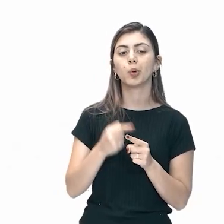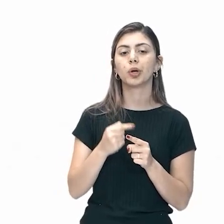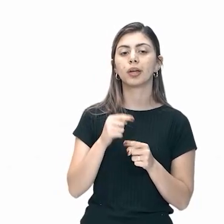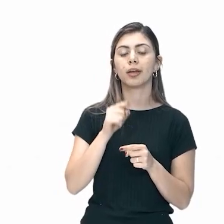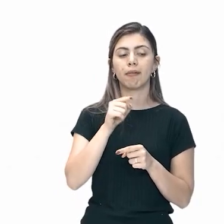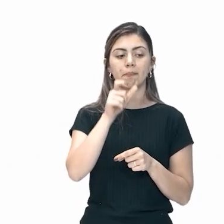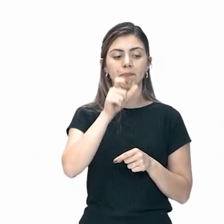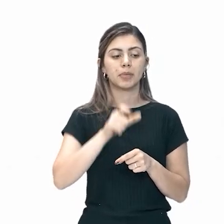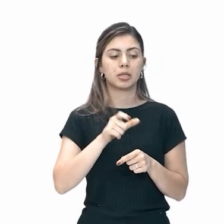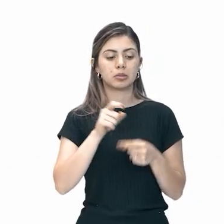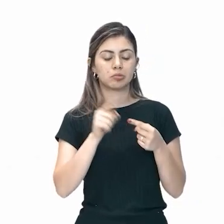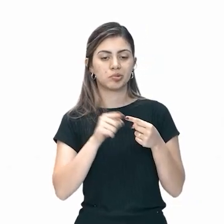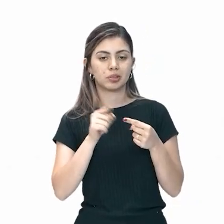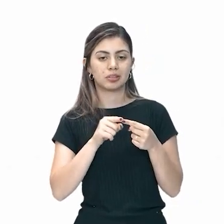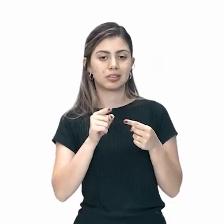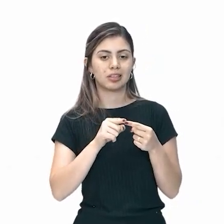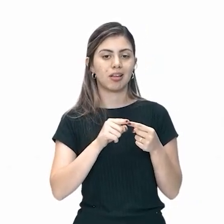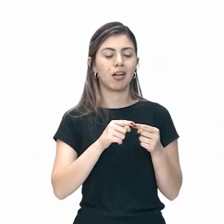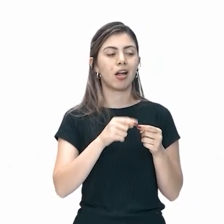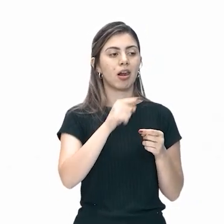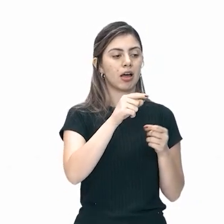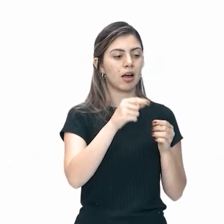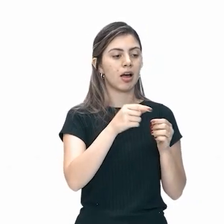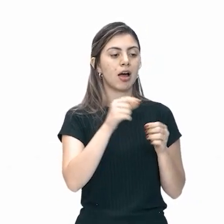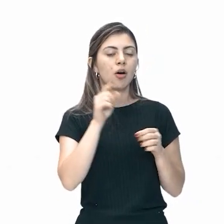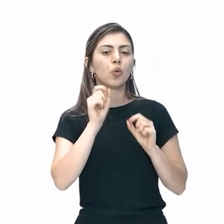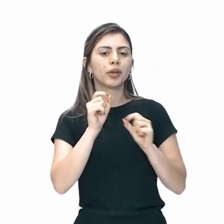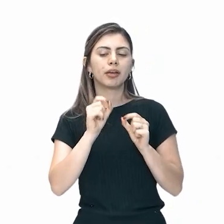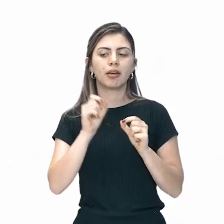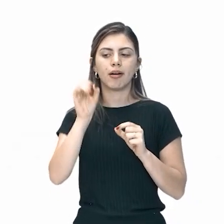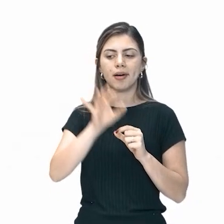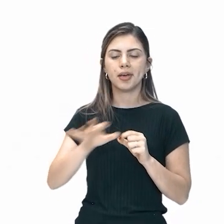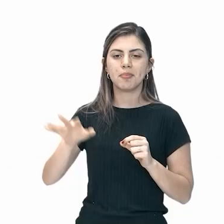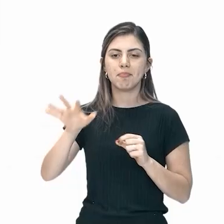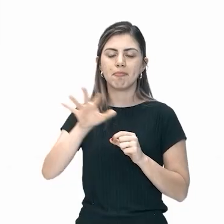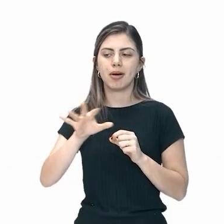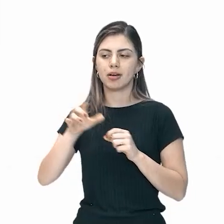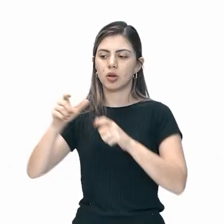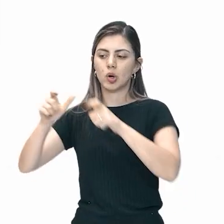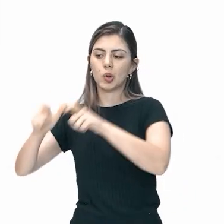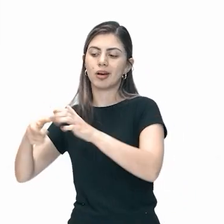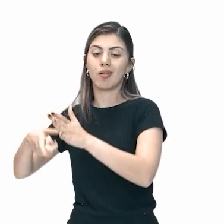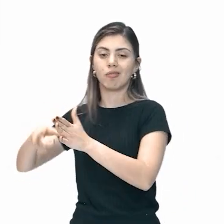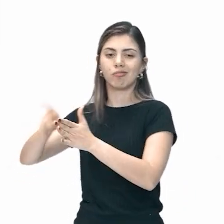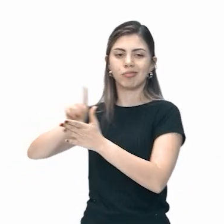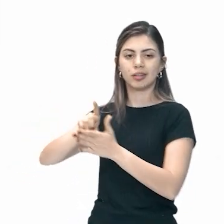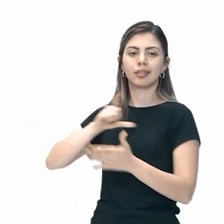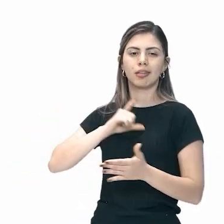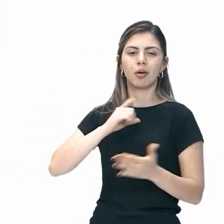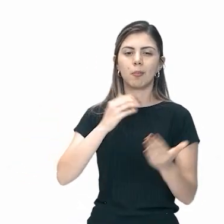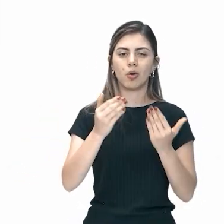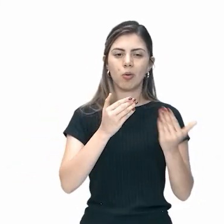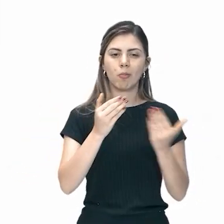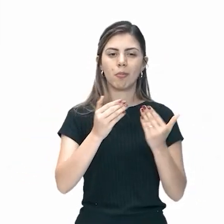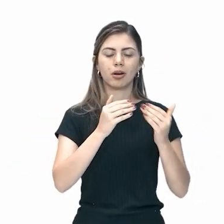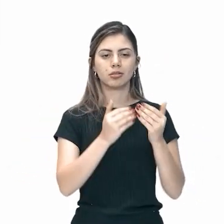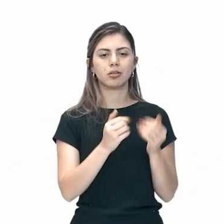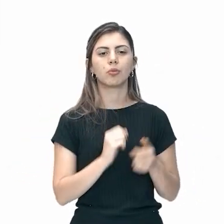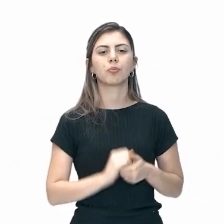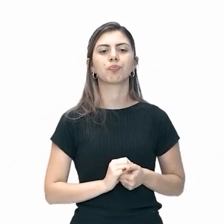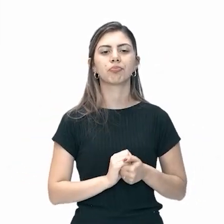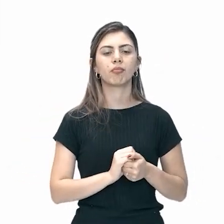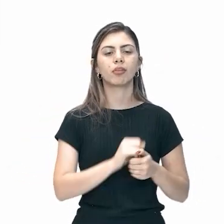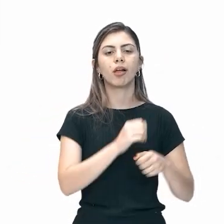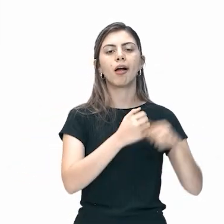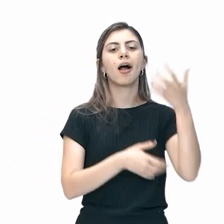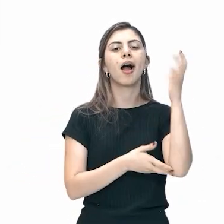míope, a imagem se forma antes da retina. Tu tens uma comparação aí, ó, o olho normal em cima, a árvorezinha está se formando